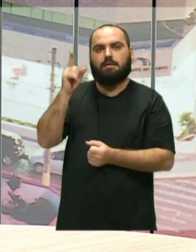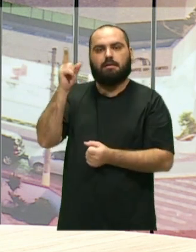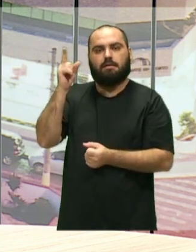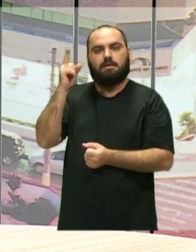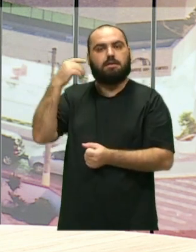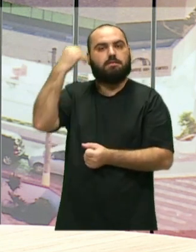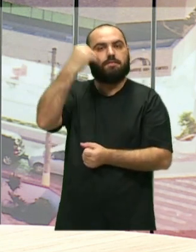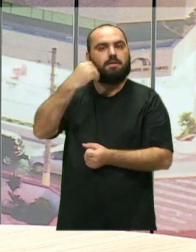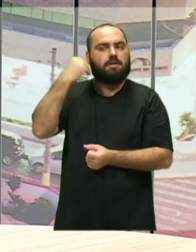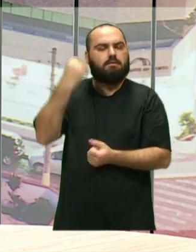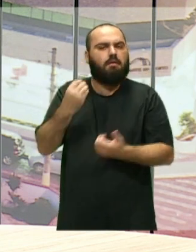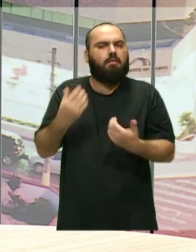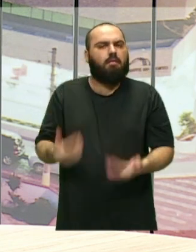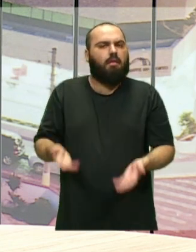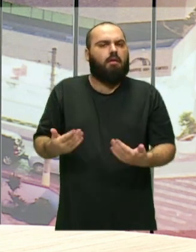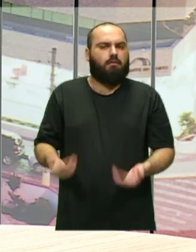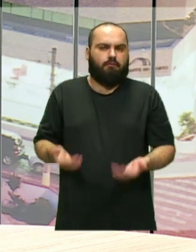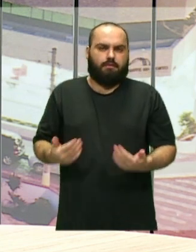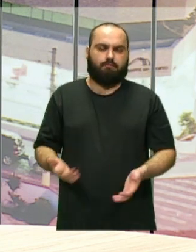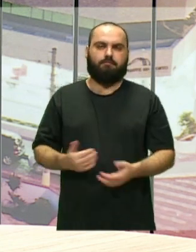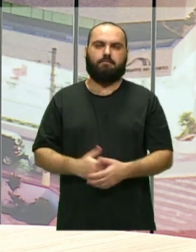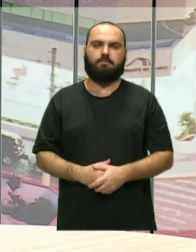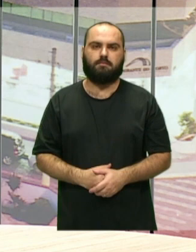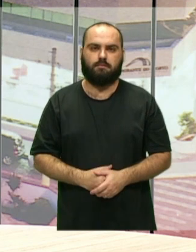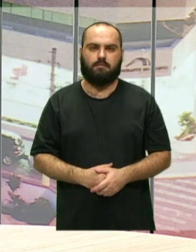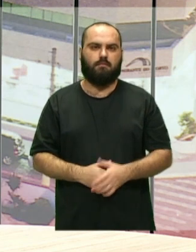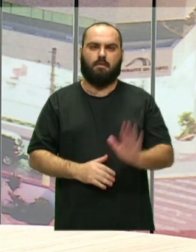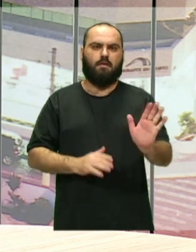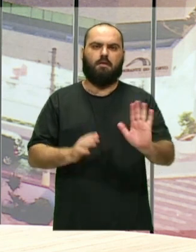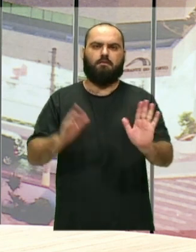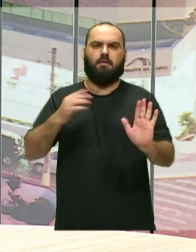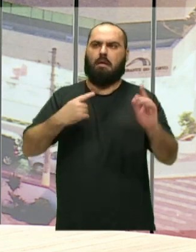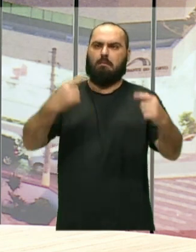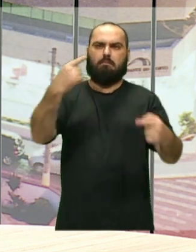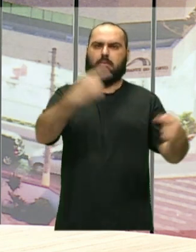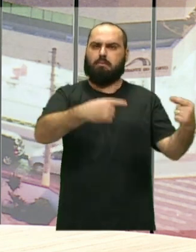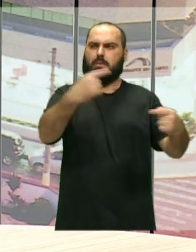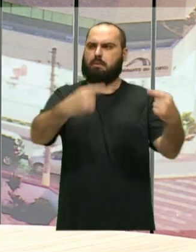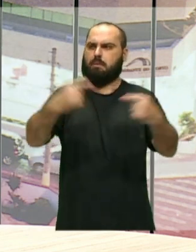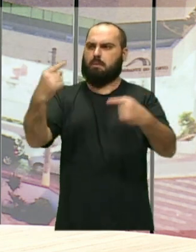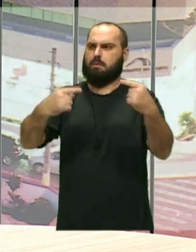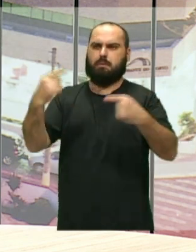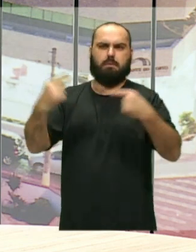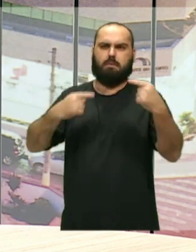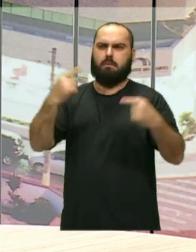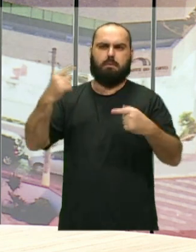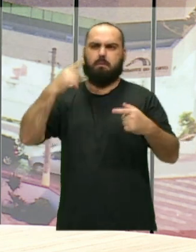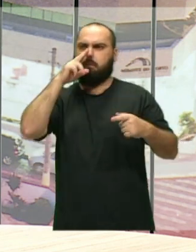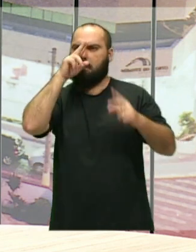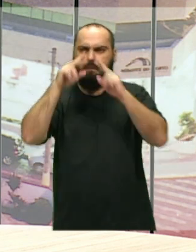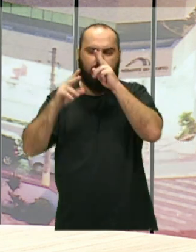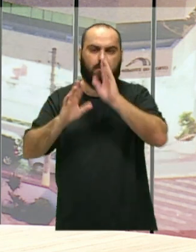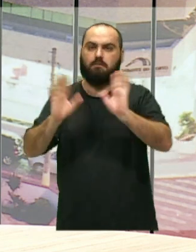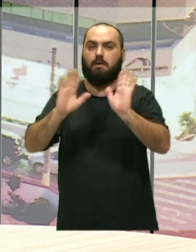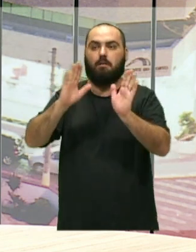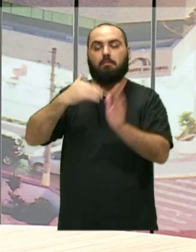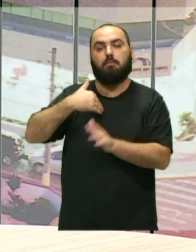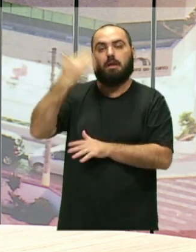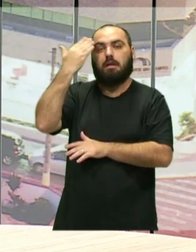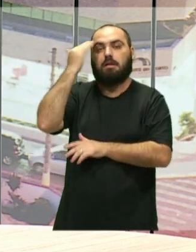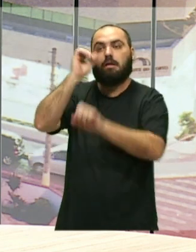um pouco de experiência mais leve para isso então vamos tentar não entrar naqueles debates mais calorosos para eles poderem entender e o funcionamento